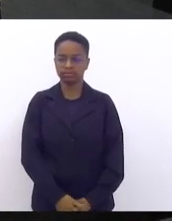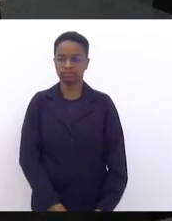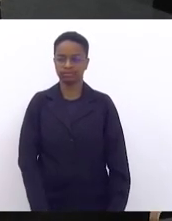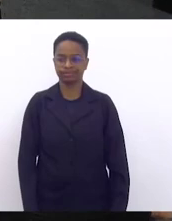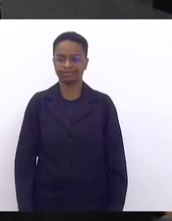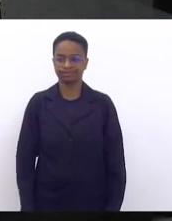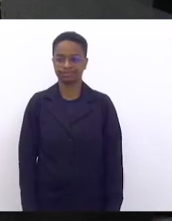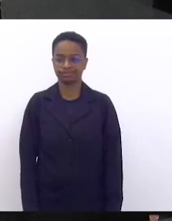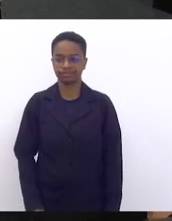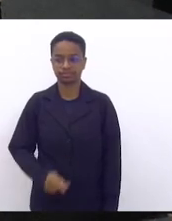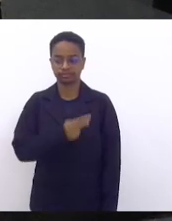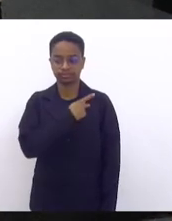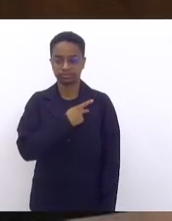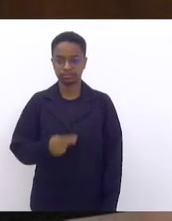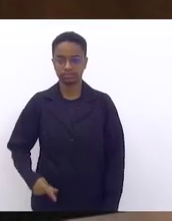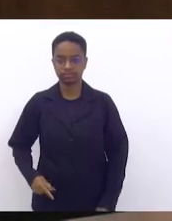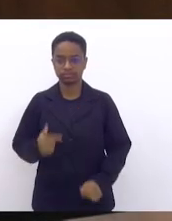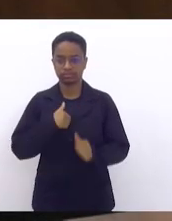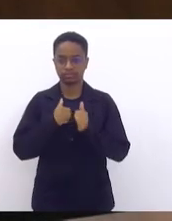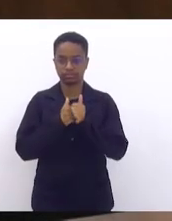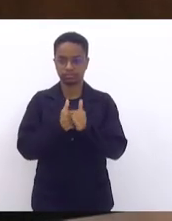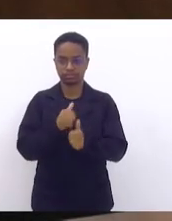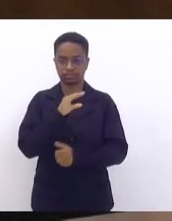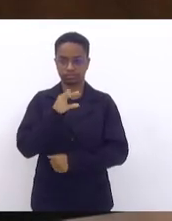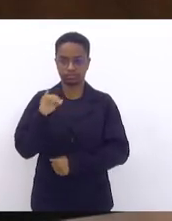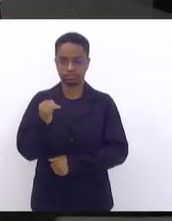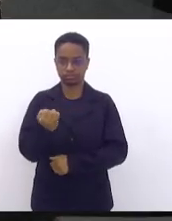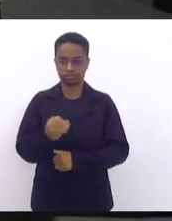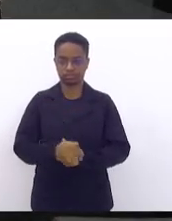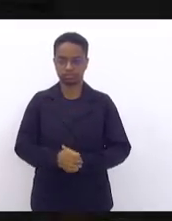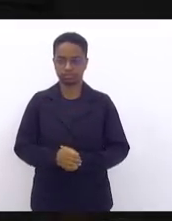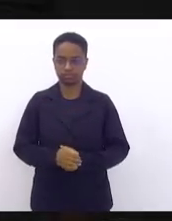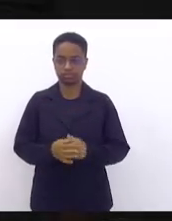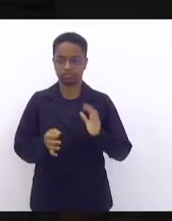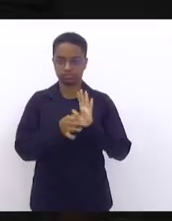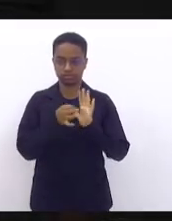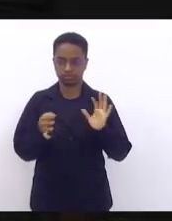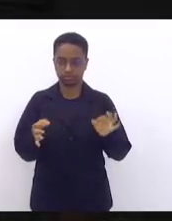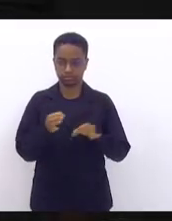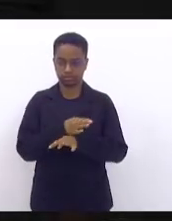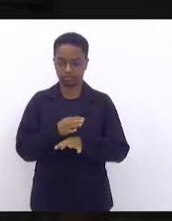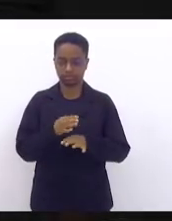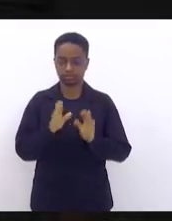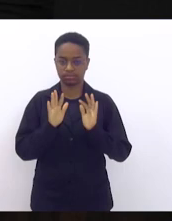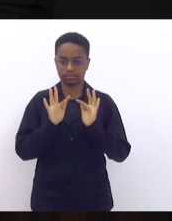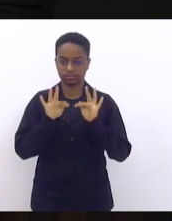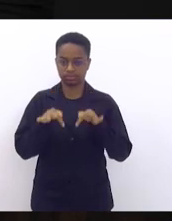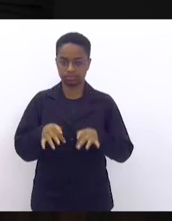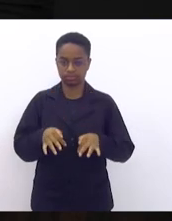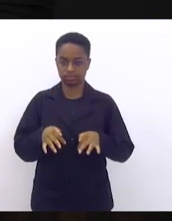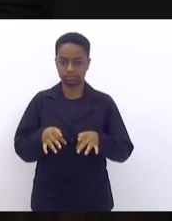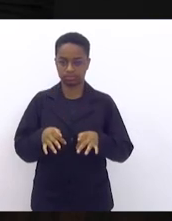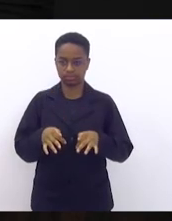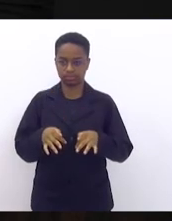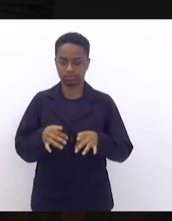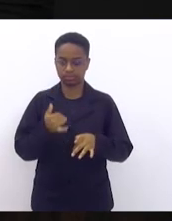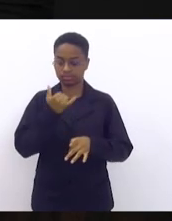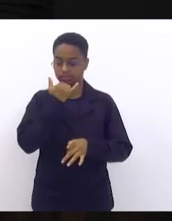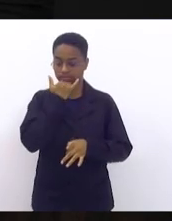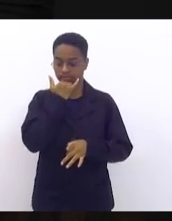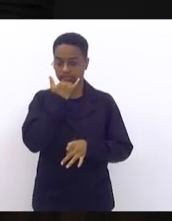Senhora Presidente, acompanho o parecer da CCJ. Com o parecer emitido, encerrada